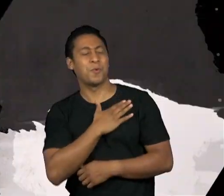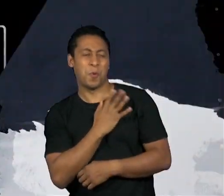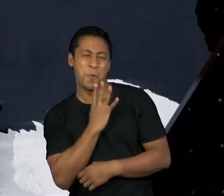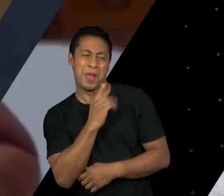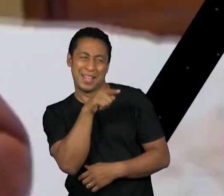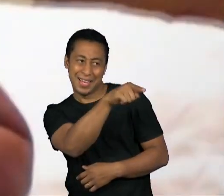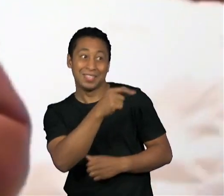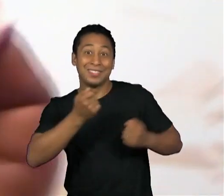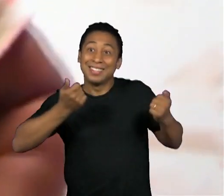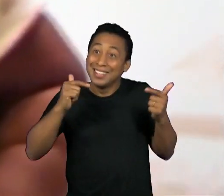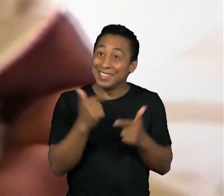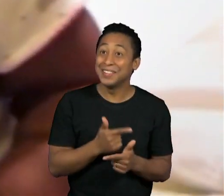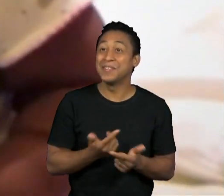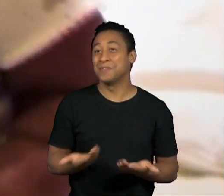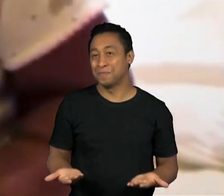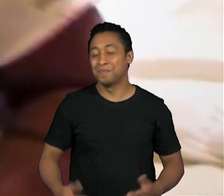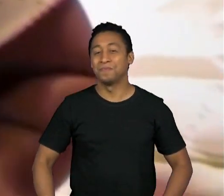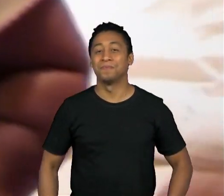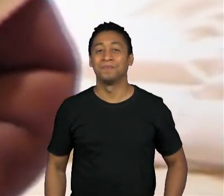sorri.